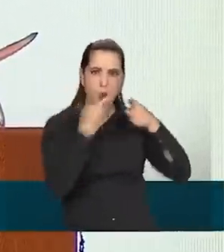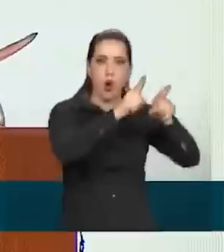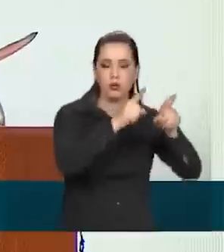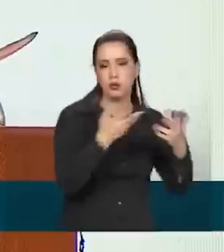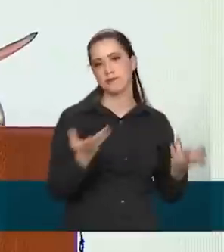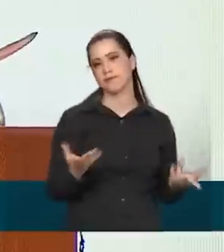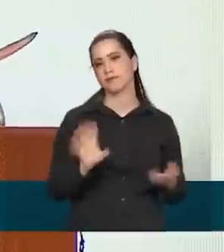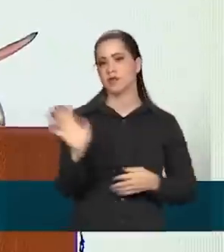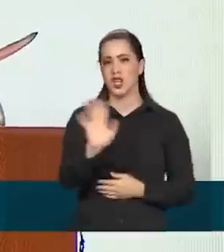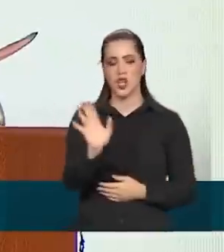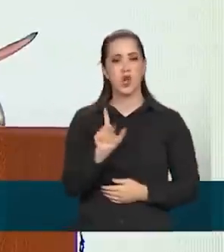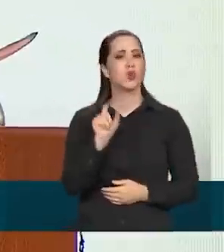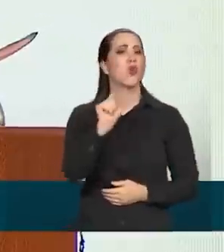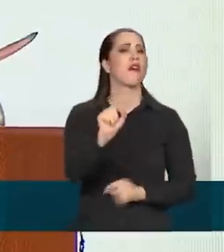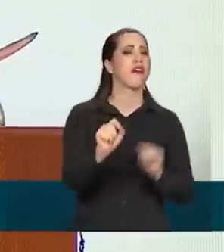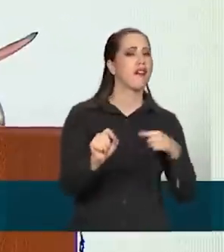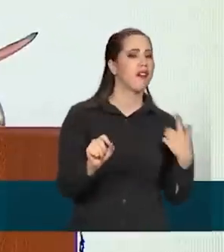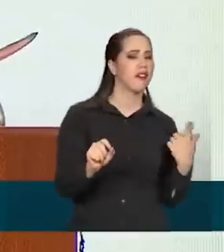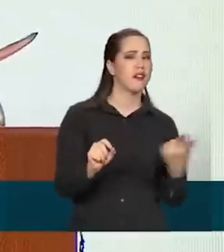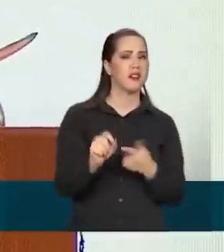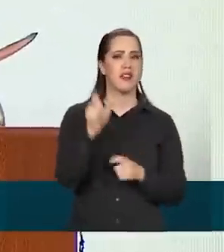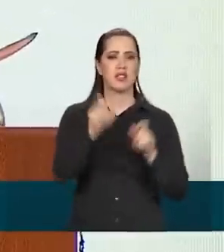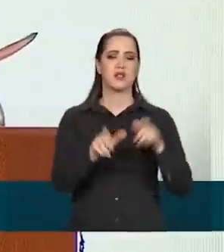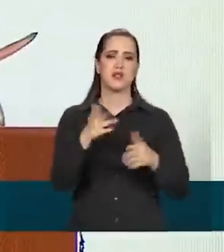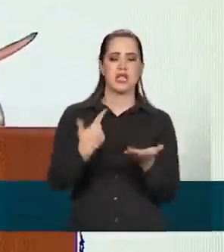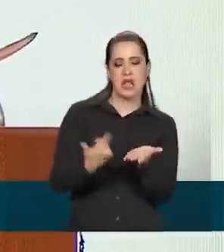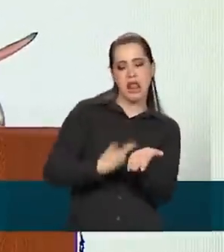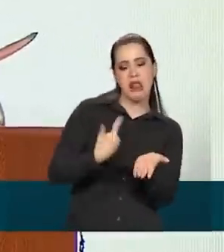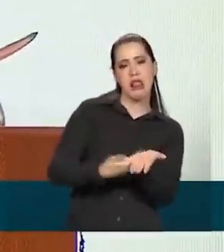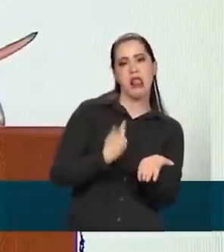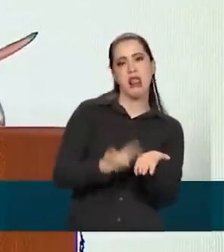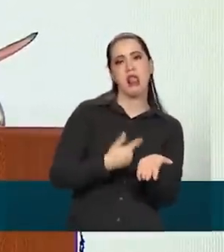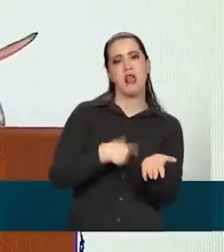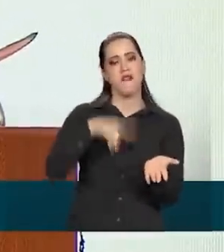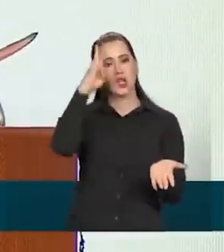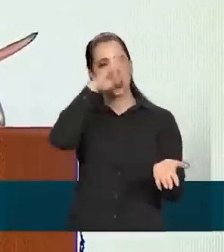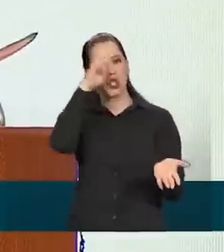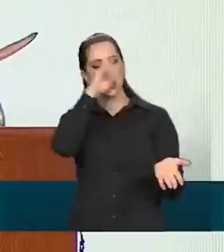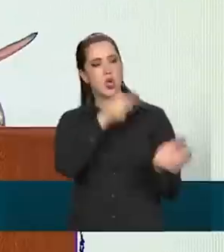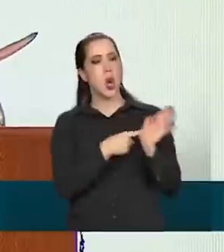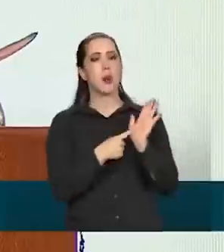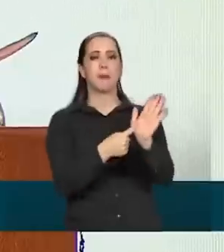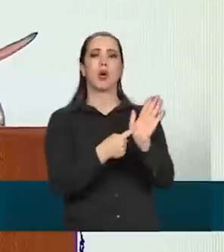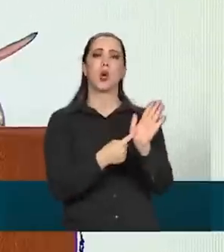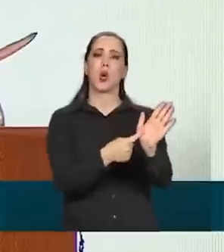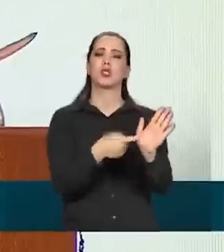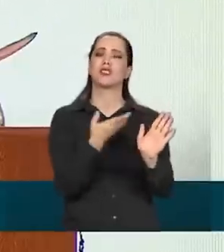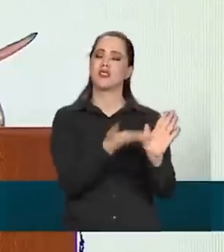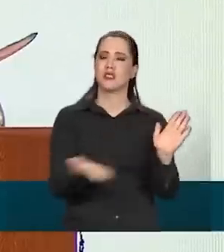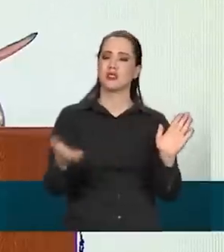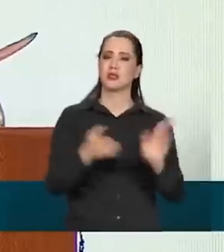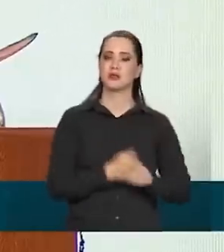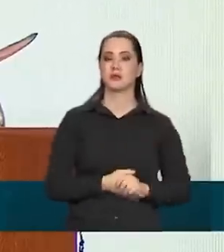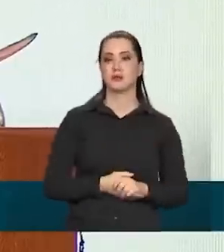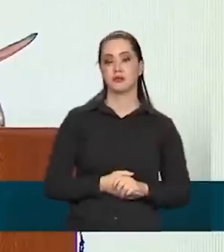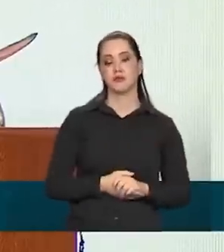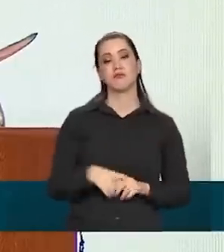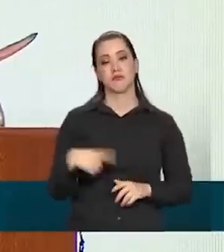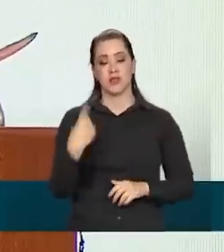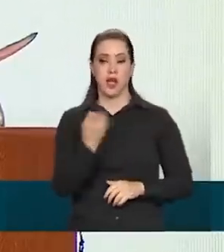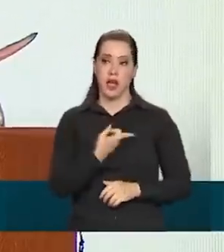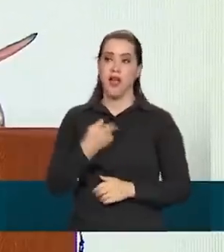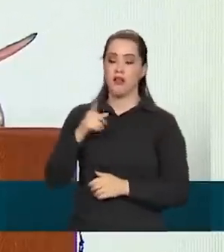Nós não somos o que, infelizmente, muitos livros de história ainda costumam retratar. Se, por um lado,